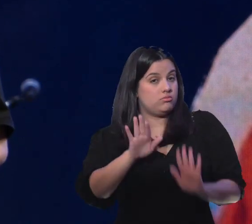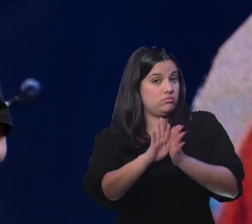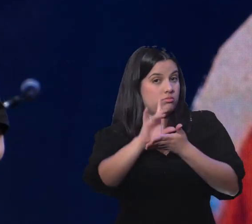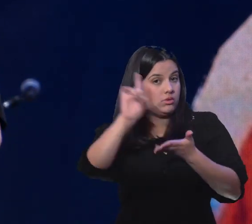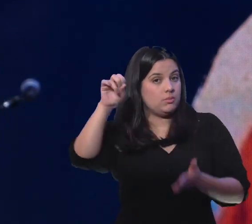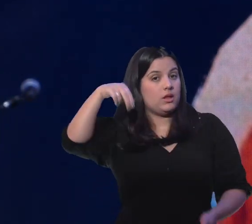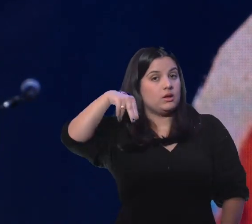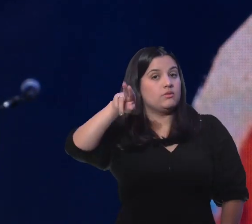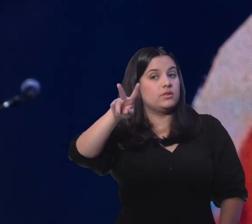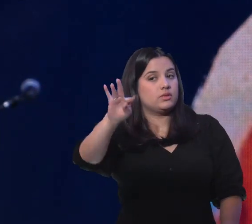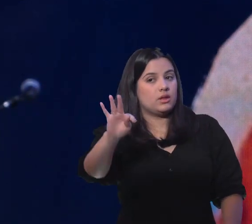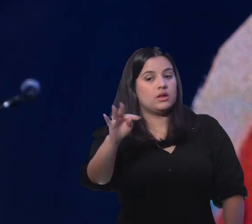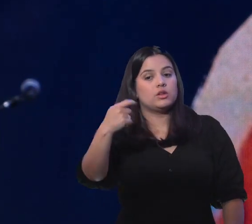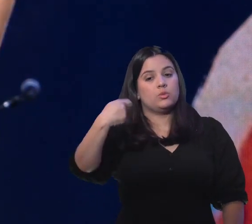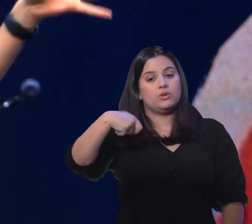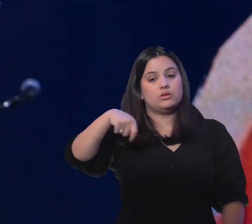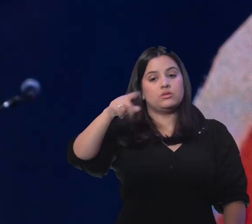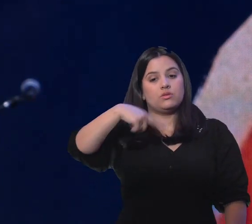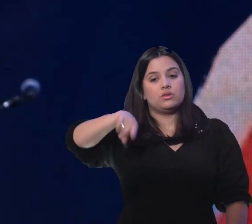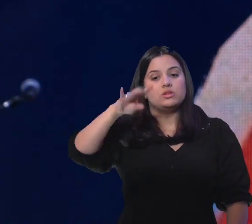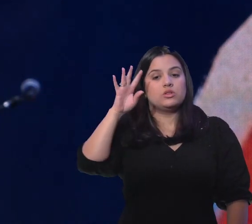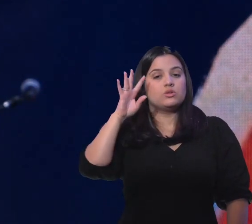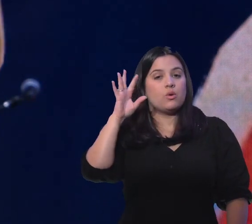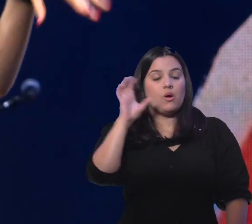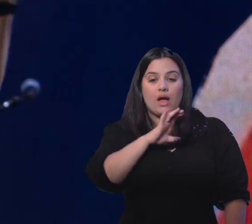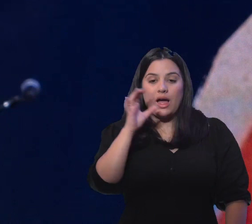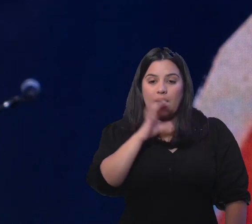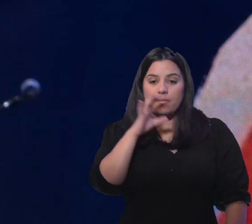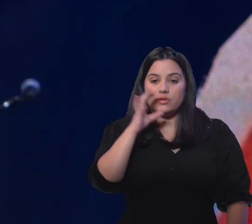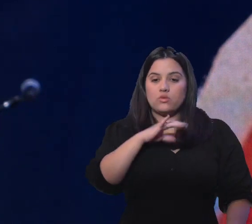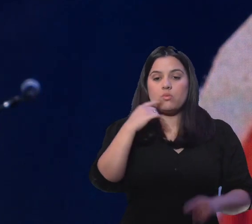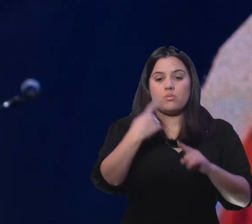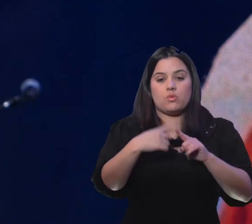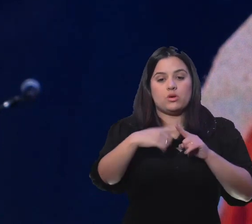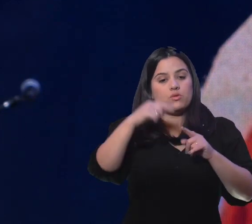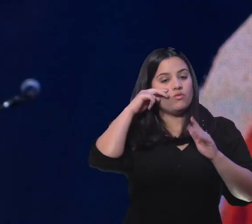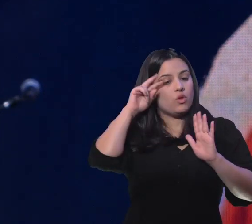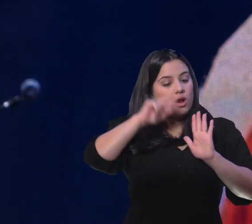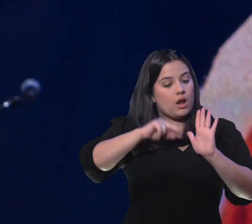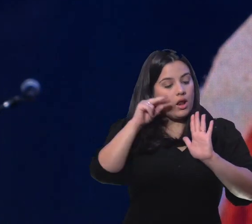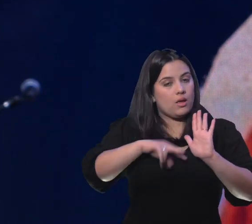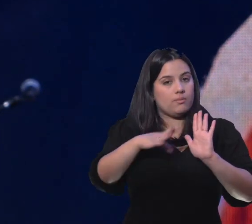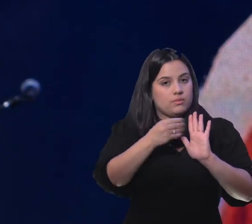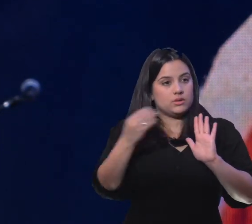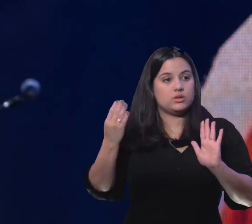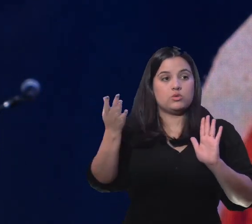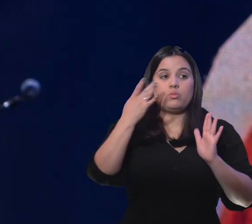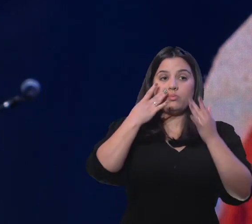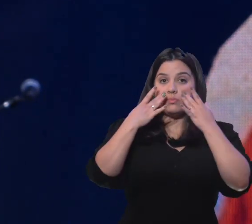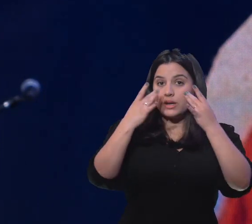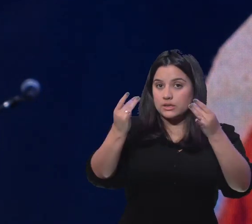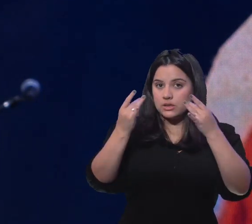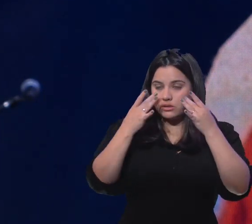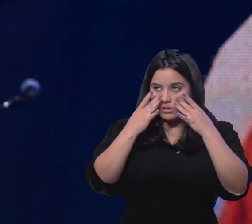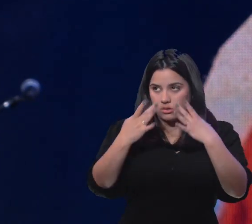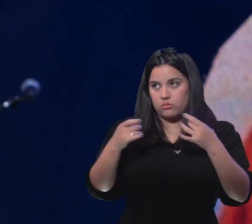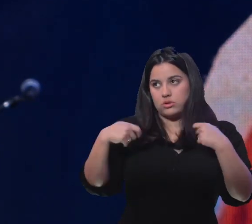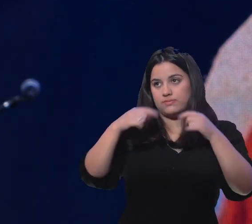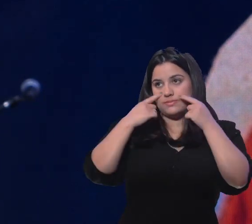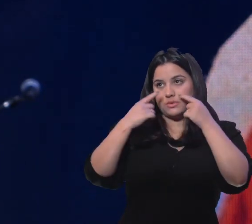telão. E eu preciso que vocês sejam ágeis, porque eu vou ler bastante, mas eu vou pular vários textos. Tá bom? Então prestem atenção aqui na